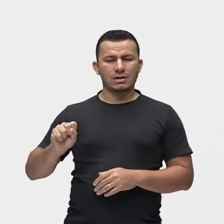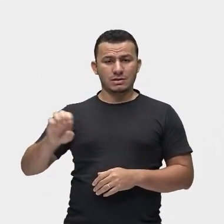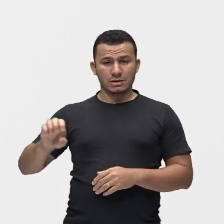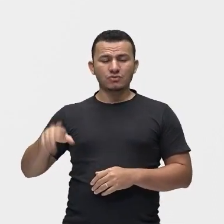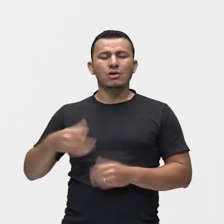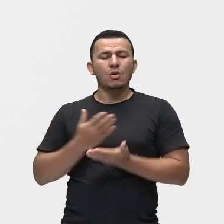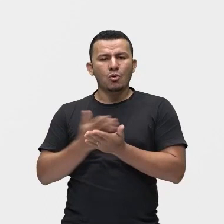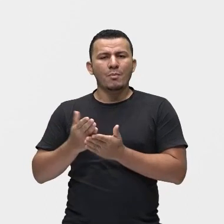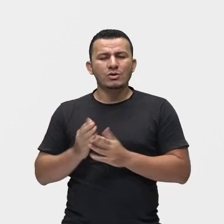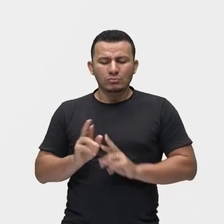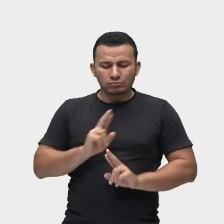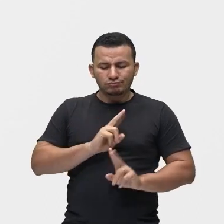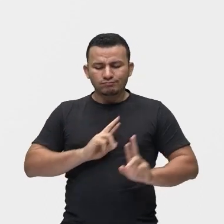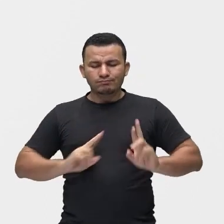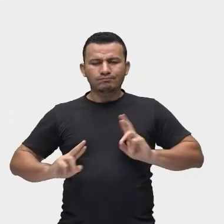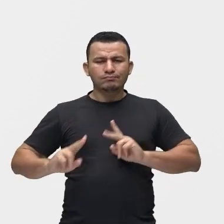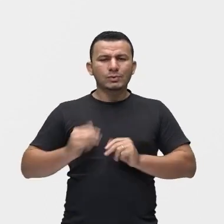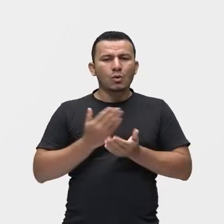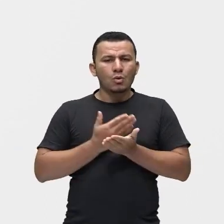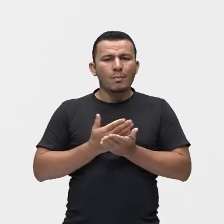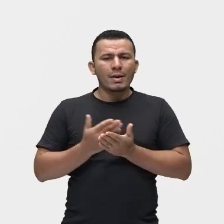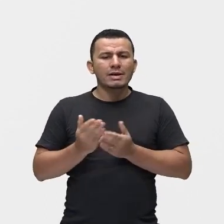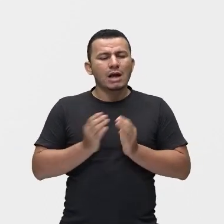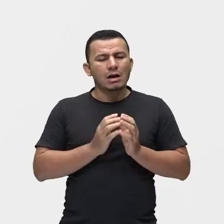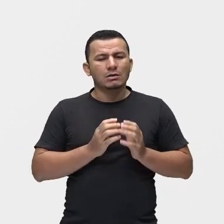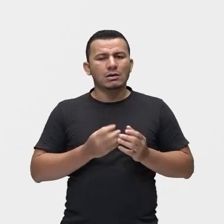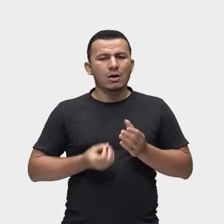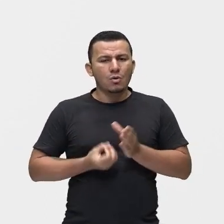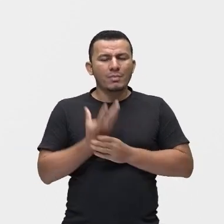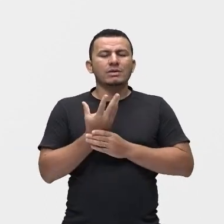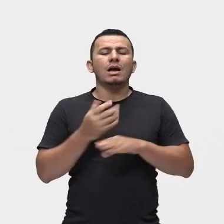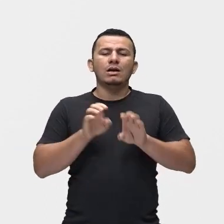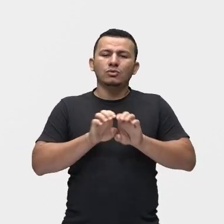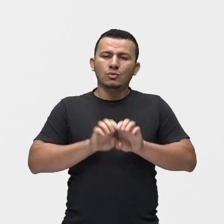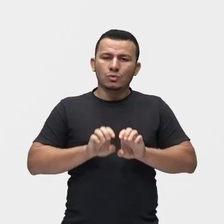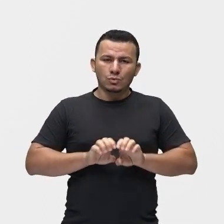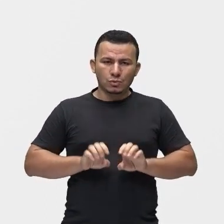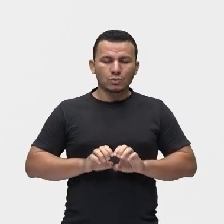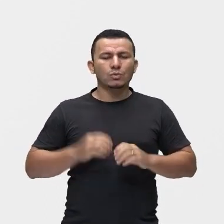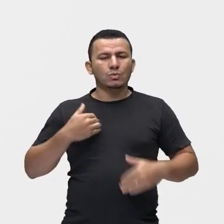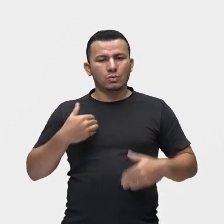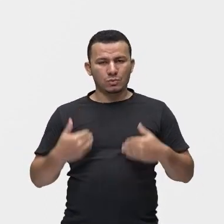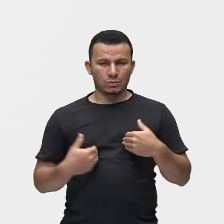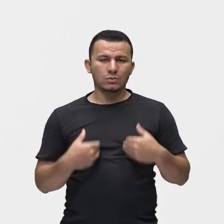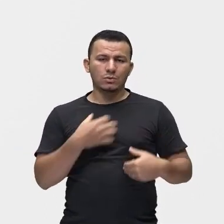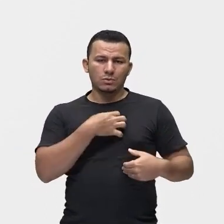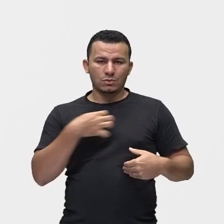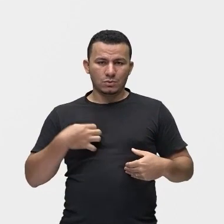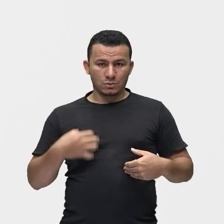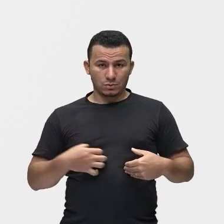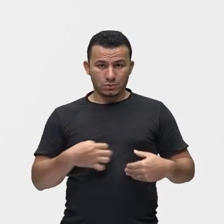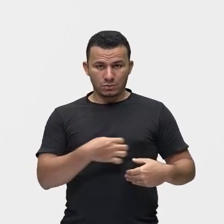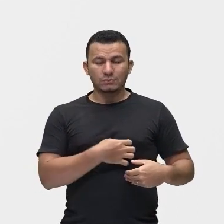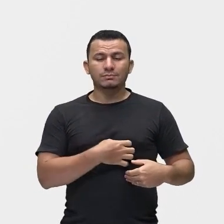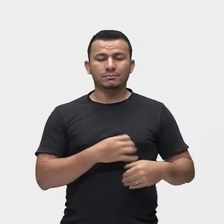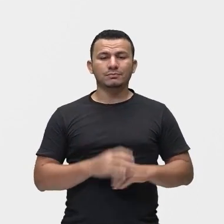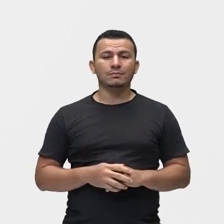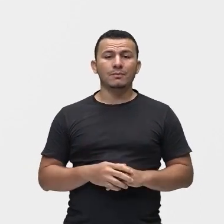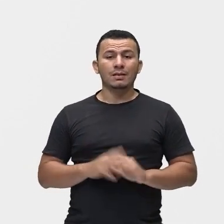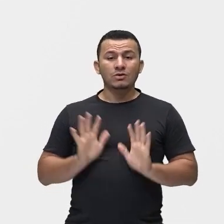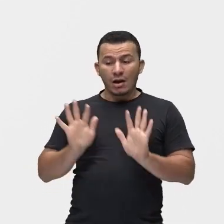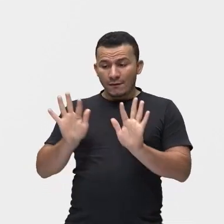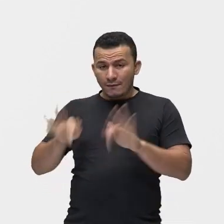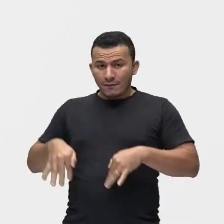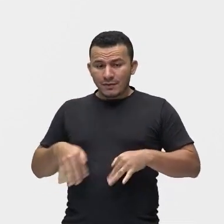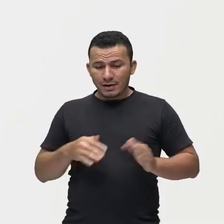para formar esses órgãos e as estruturas do corpo desse embrião. Ao final da